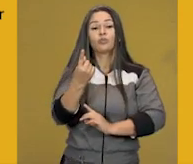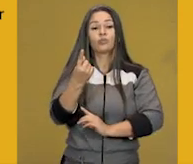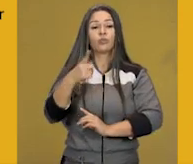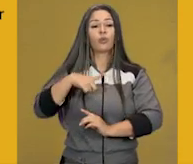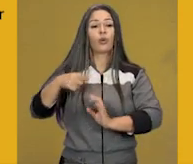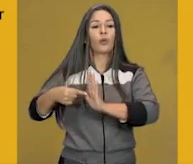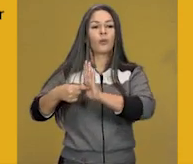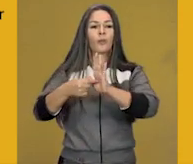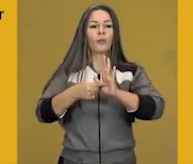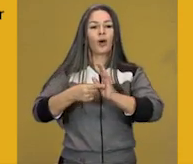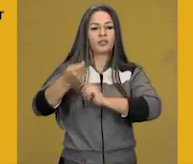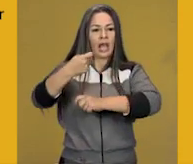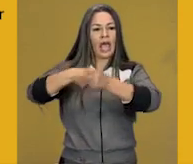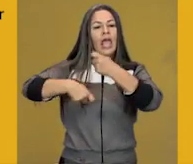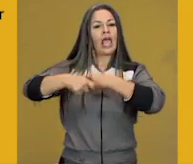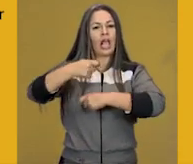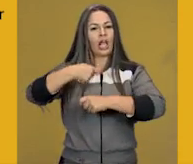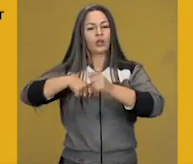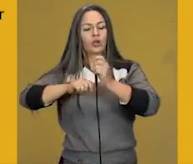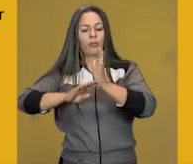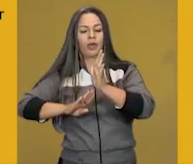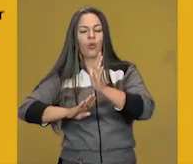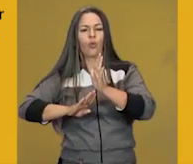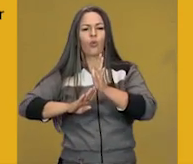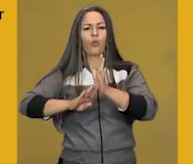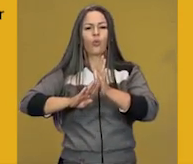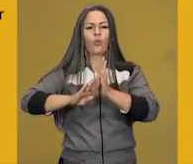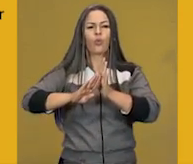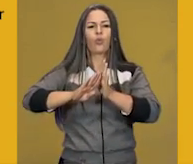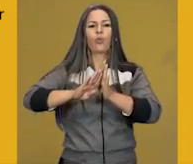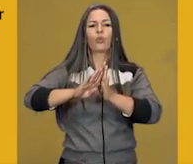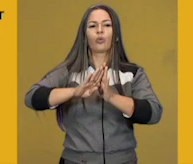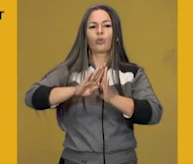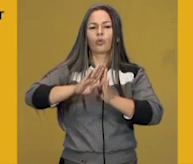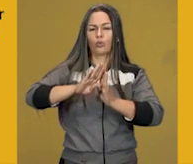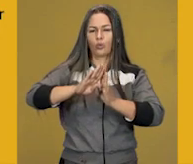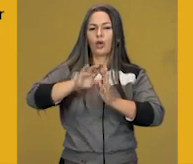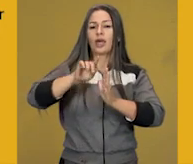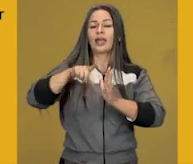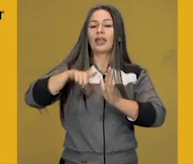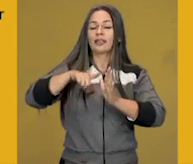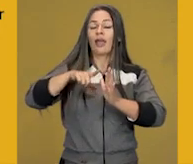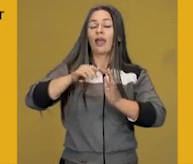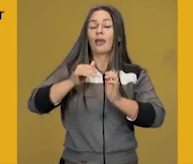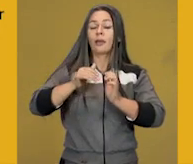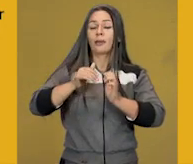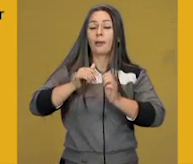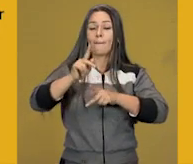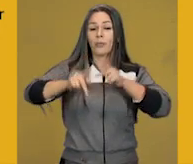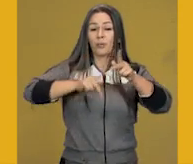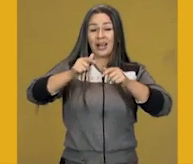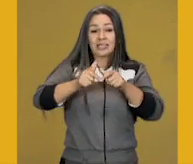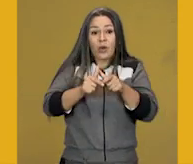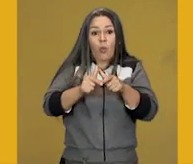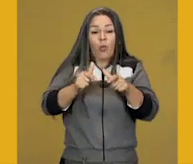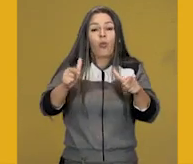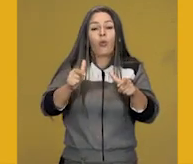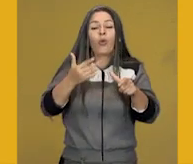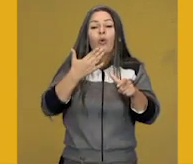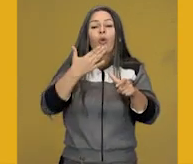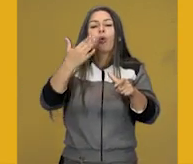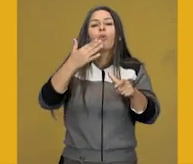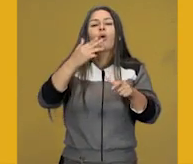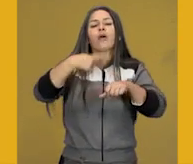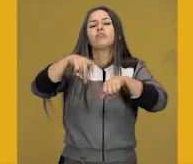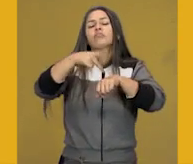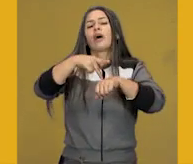e mercado consumidor em expansão, até mesmo por tratar-se da maior população do planeta. Aqui já deu spoiler de quem que é, né? Assinale